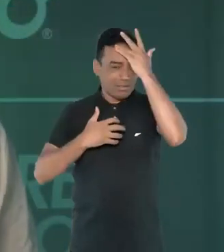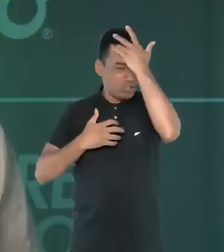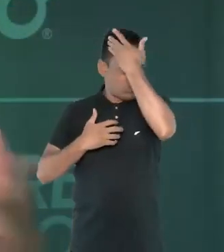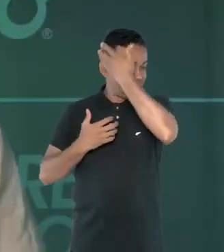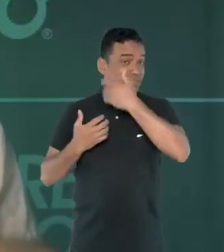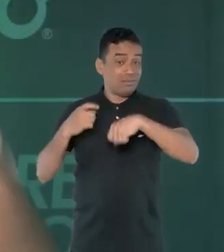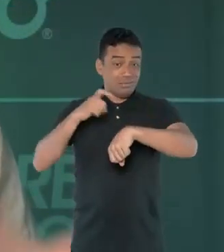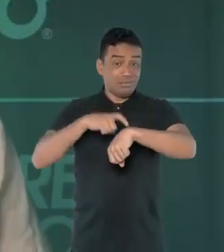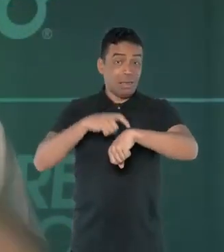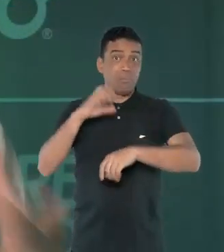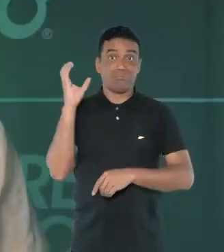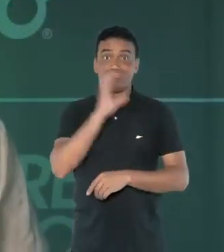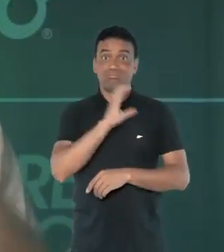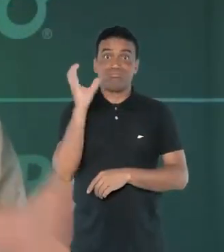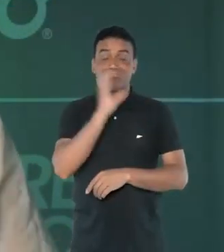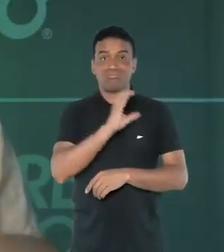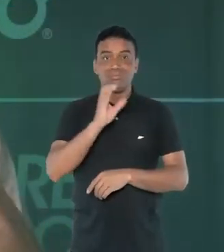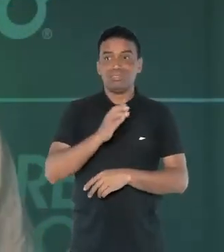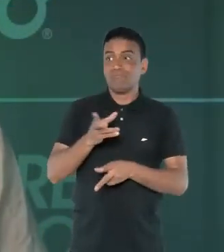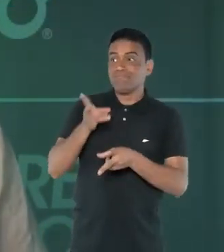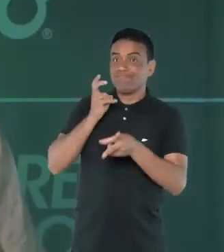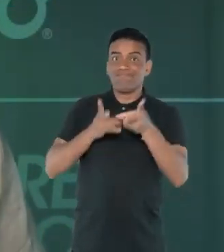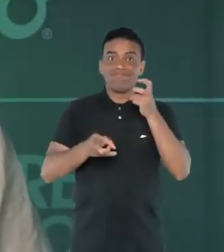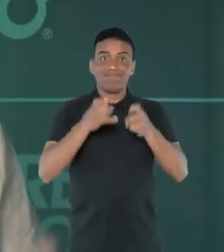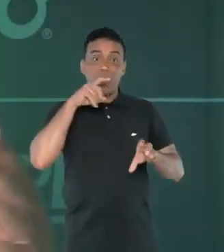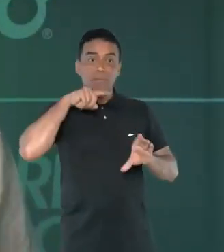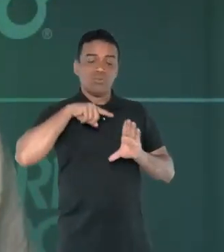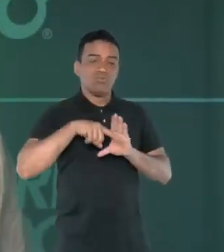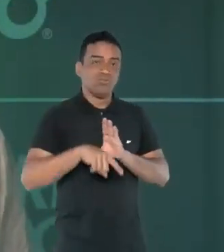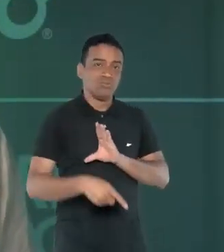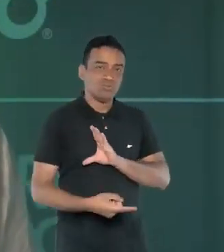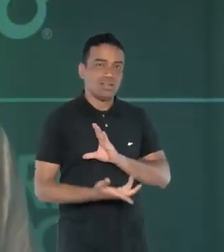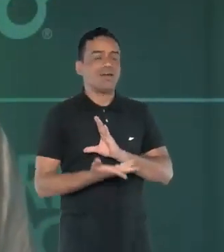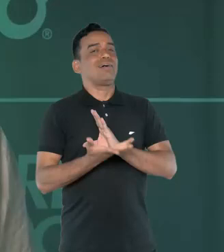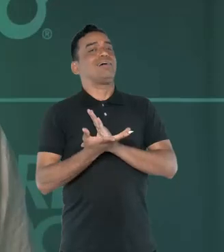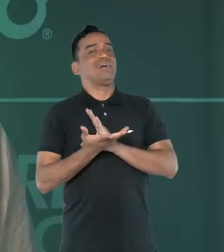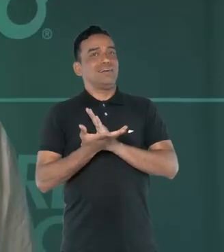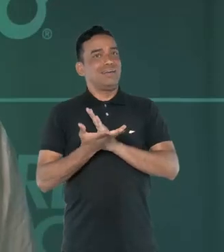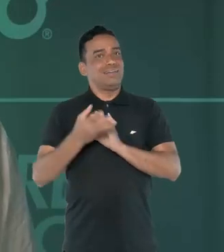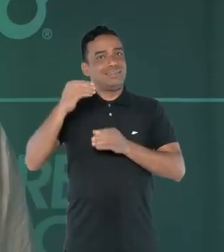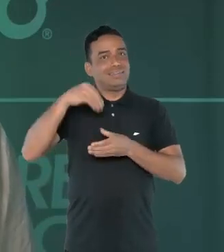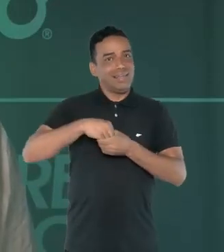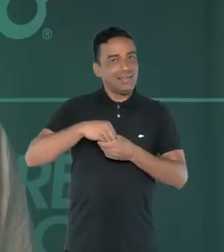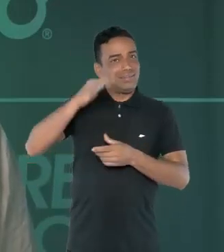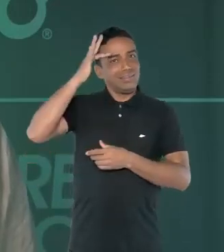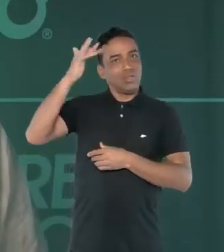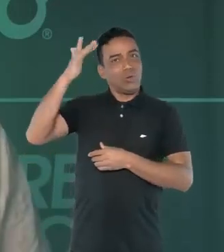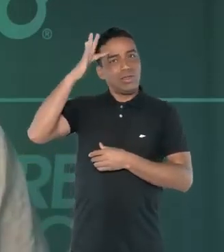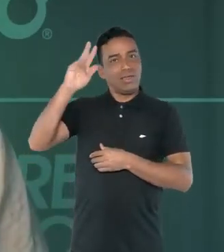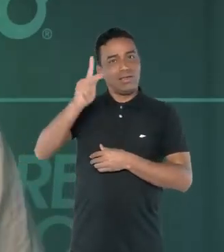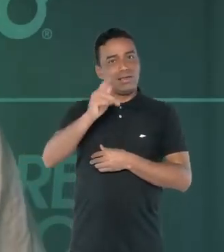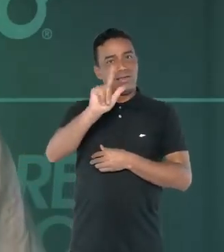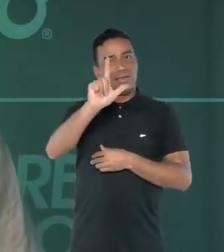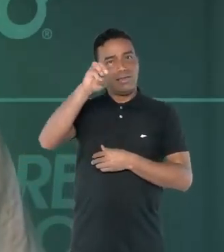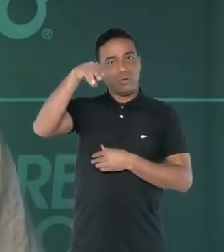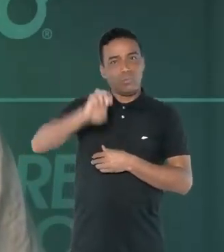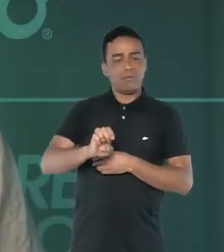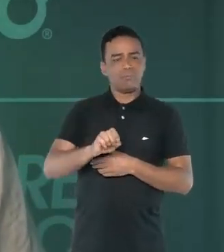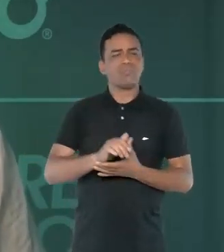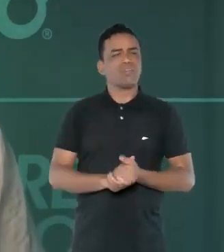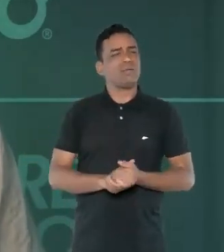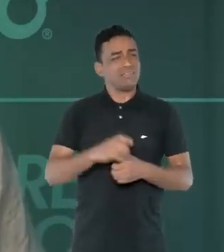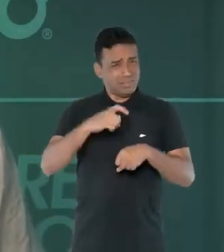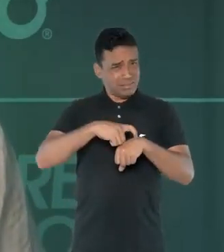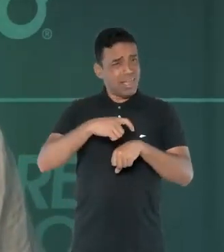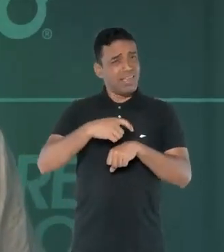passar, né? Assim, de tanto te ouvir, poder aprofundar mais, assim, na obra do Hume, mas tem mais uma coisa que